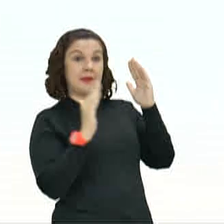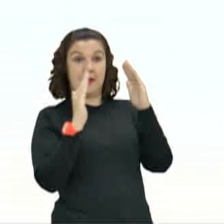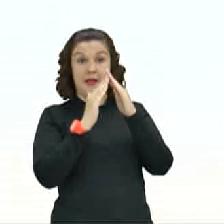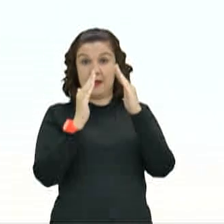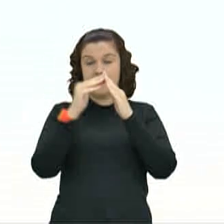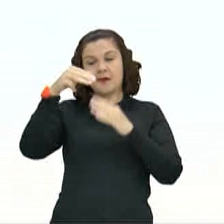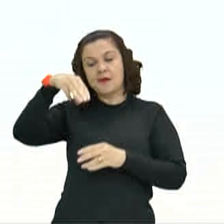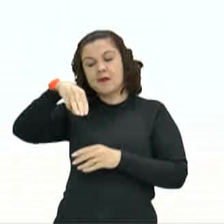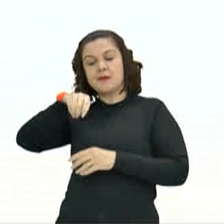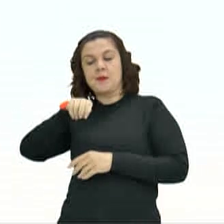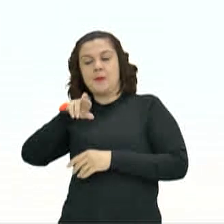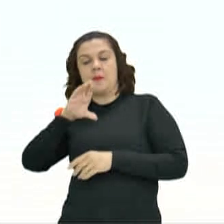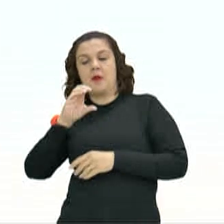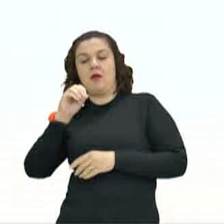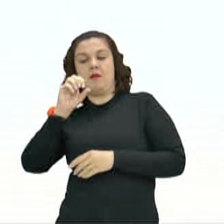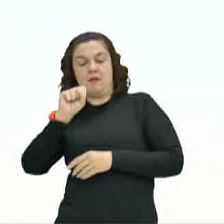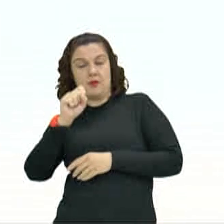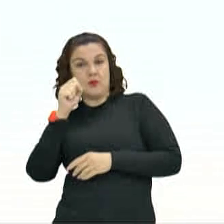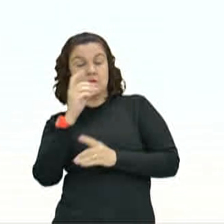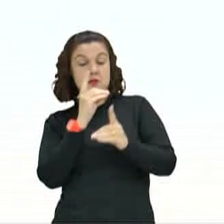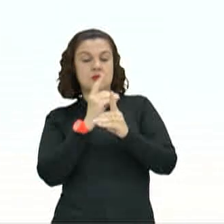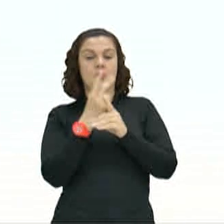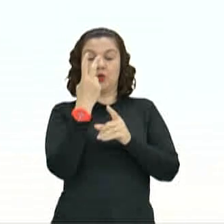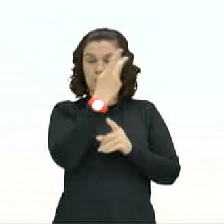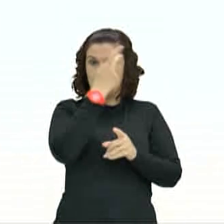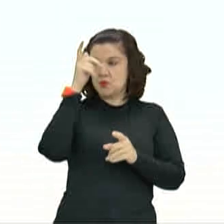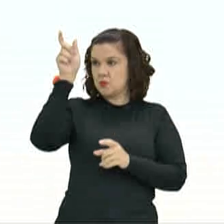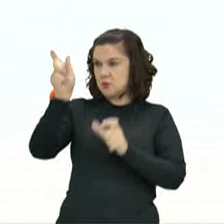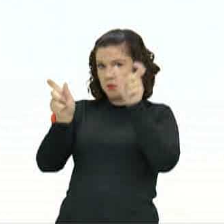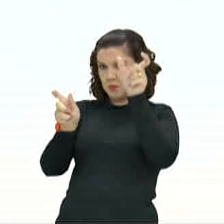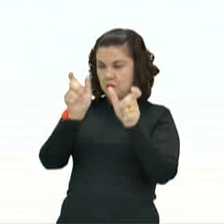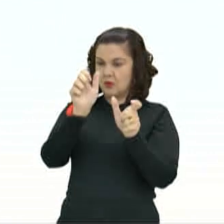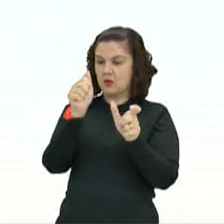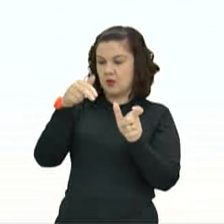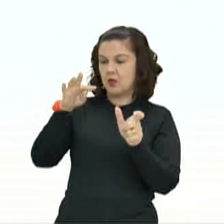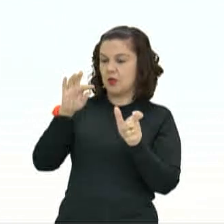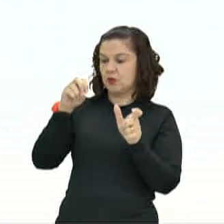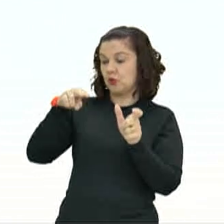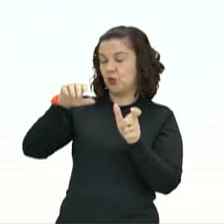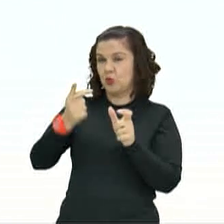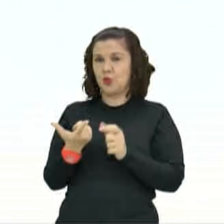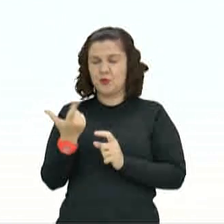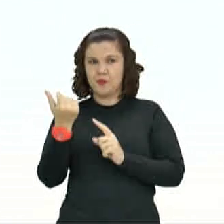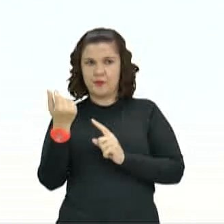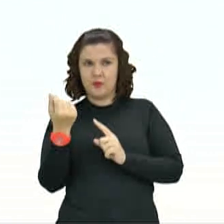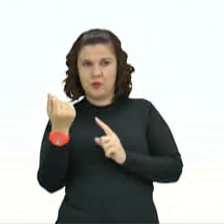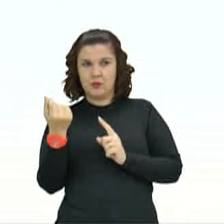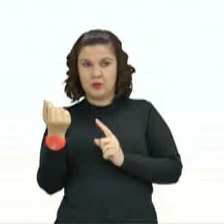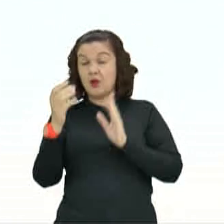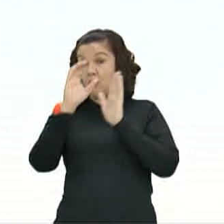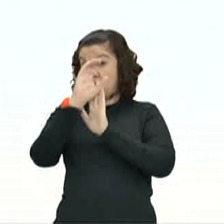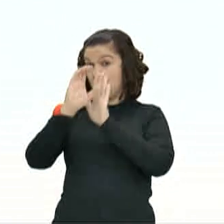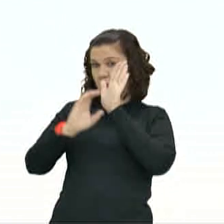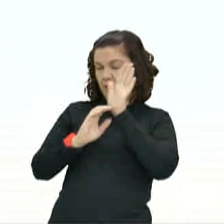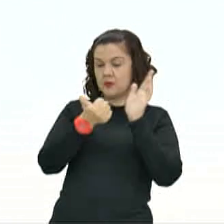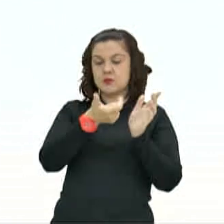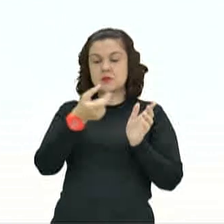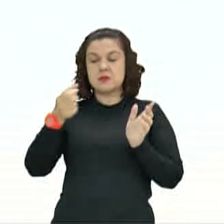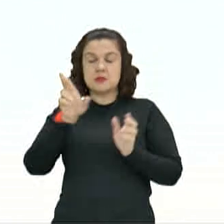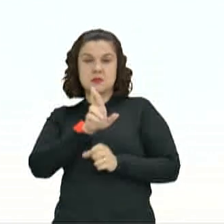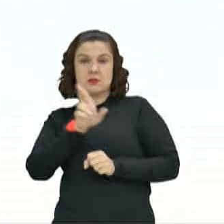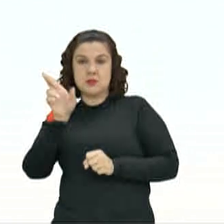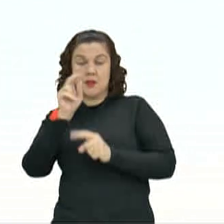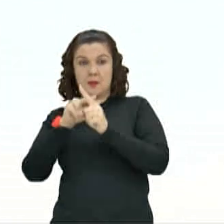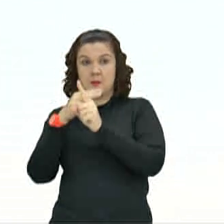casa, Marcos, tá, encontra 2 pintores. Antônio, tá, que cobra um valor contratual de R$100